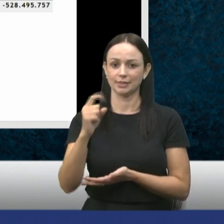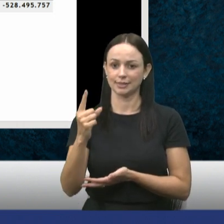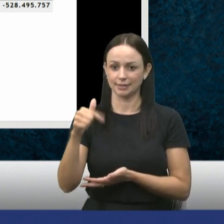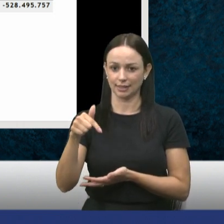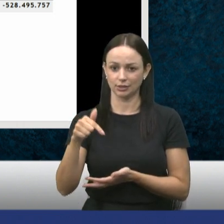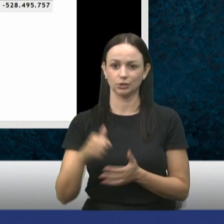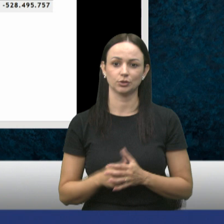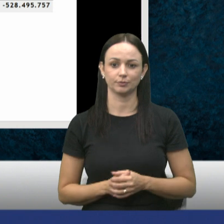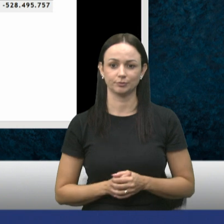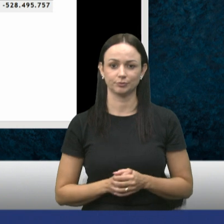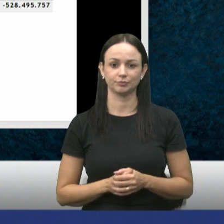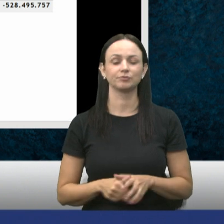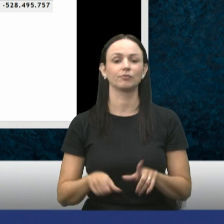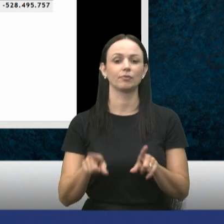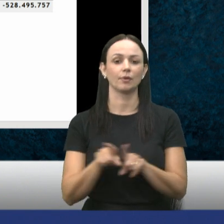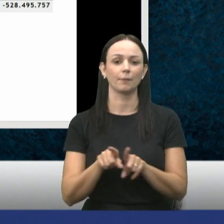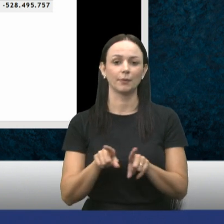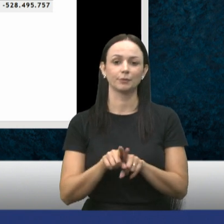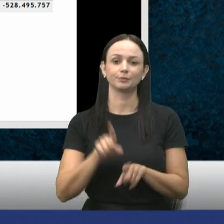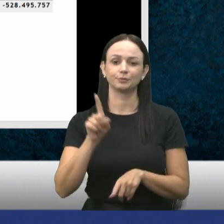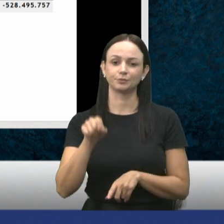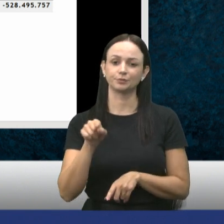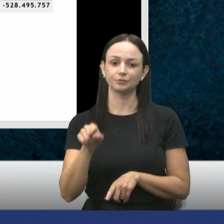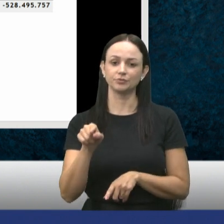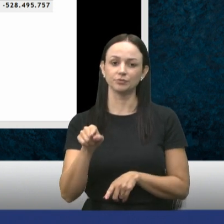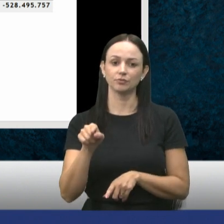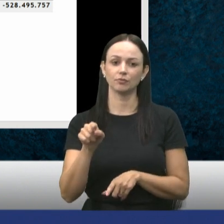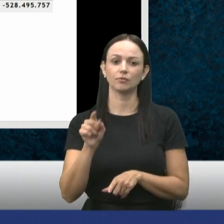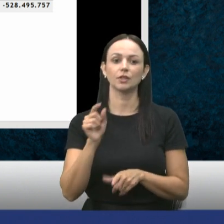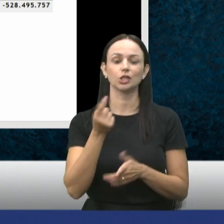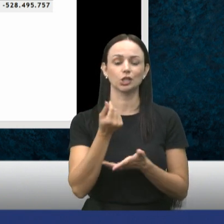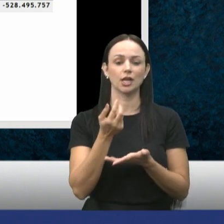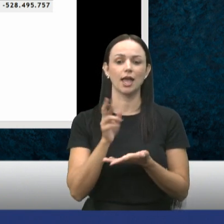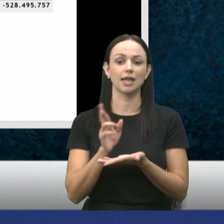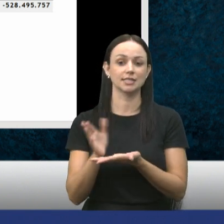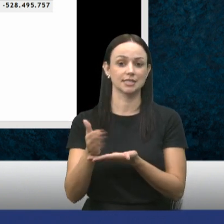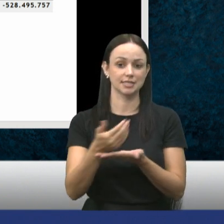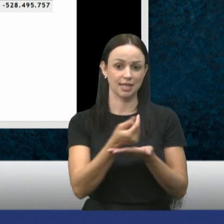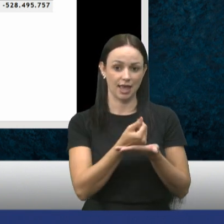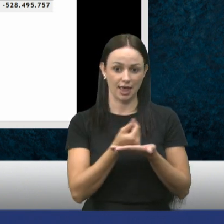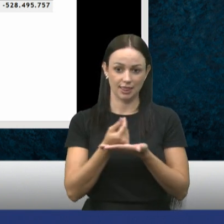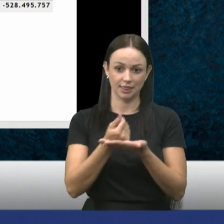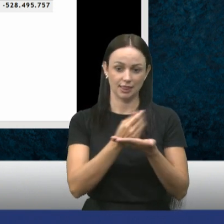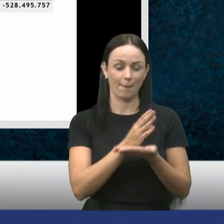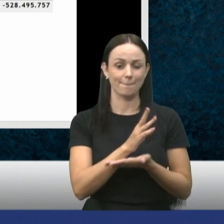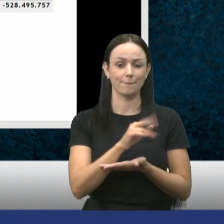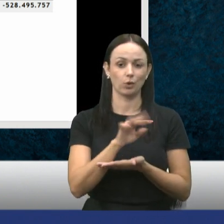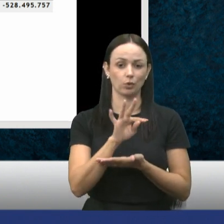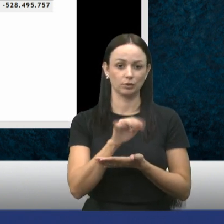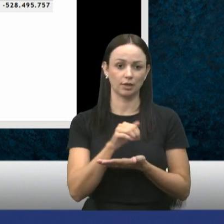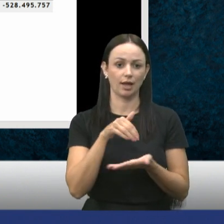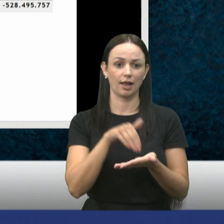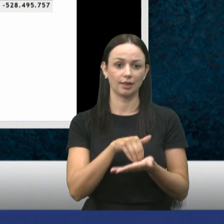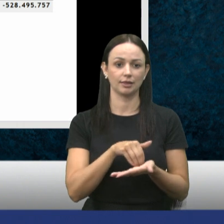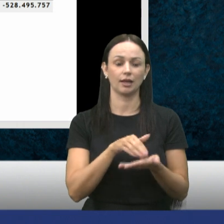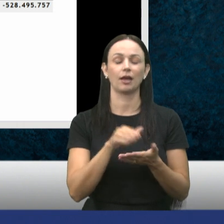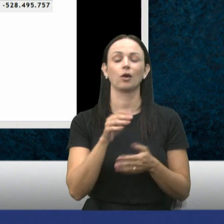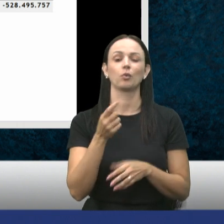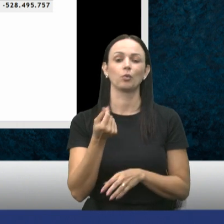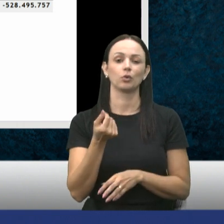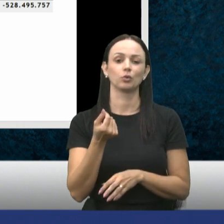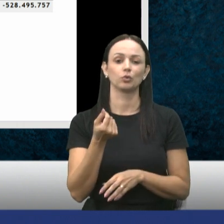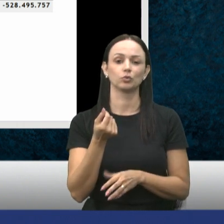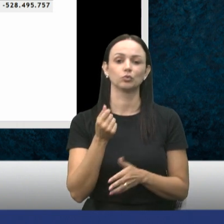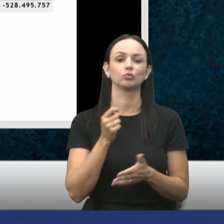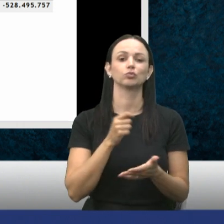765.075.817. E dessa receita bruta, até agora, né, até o final do primeiro quadrimestre, foi